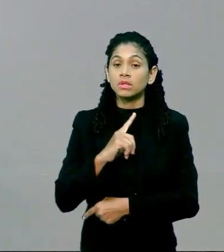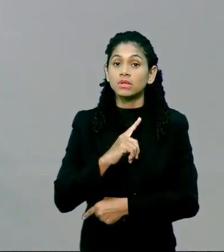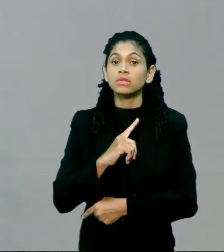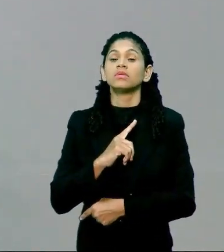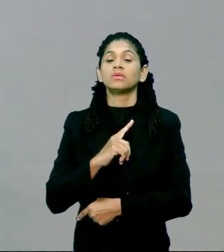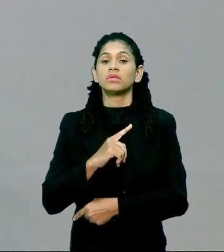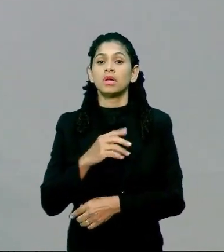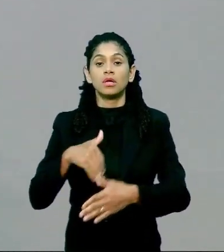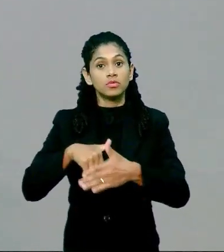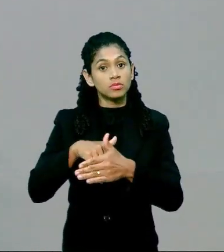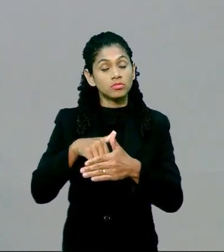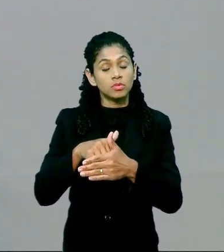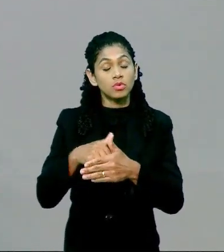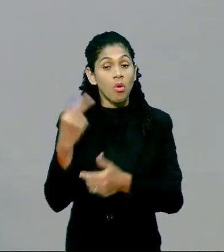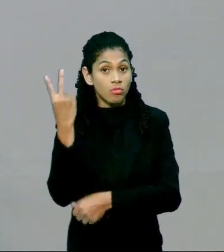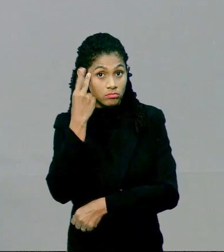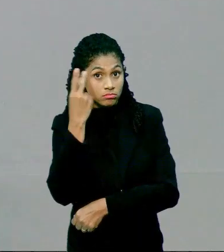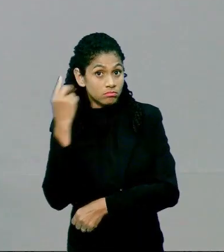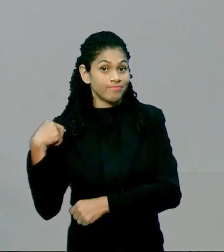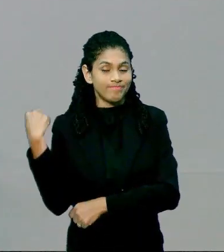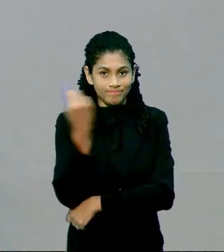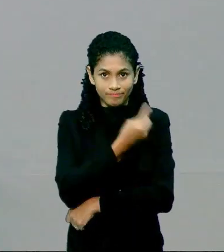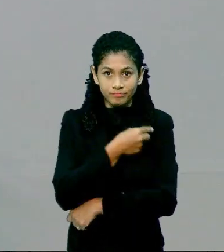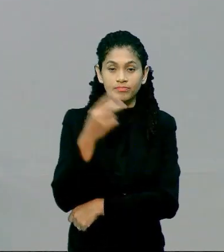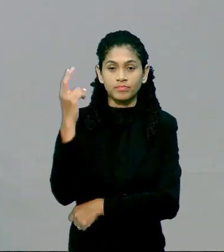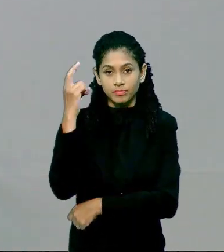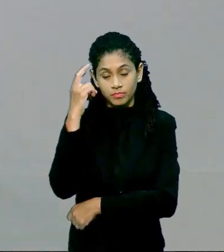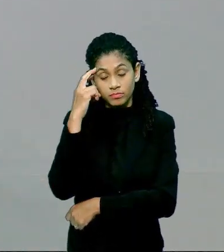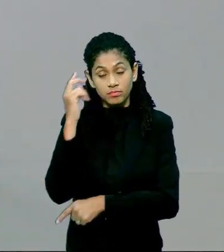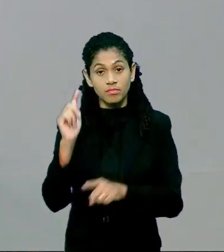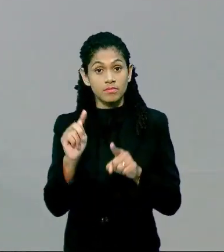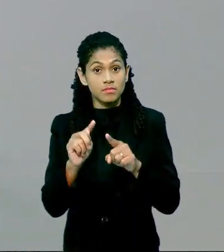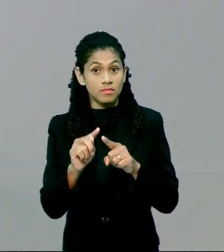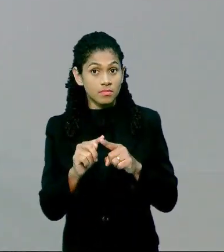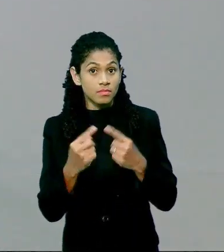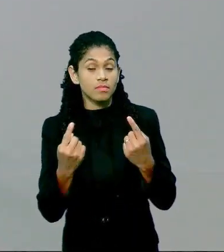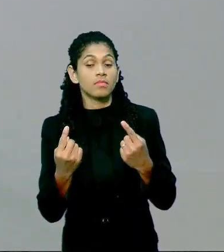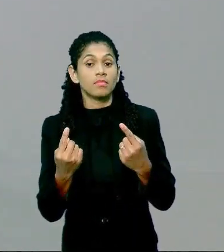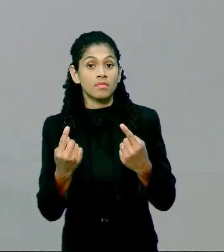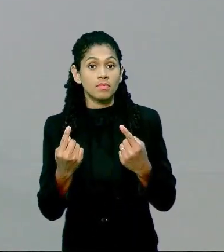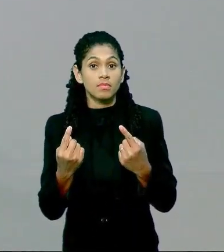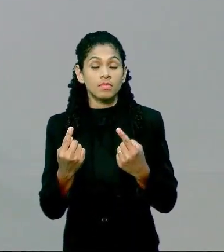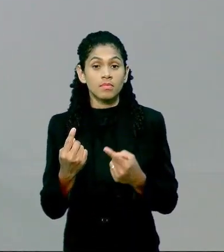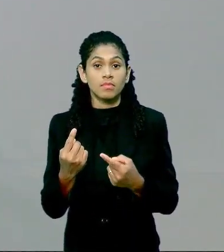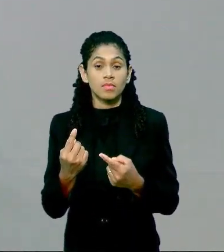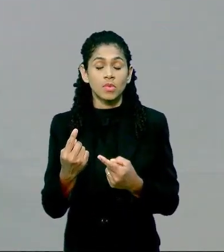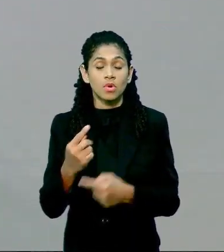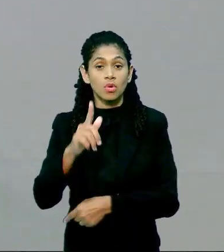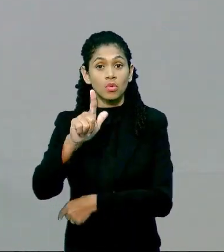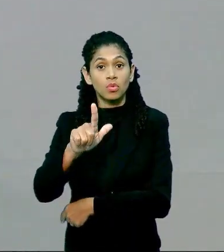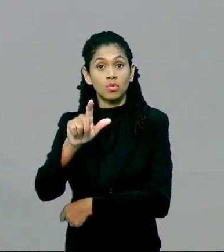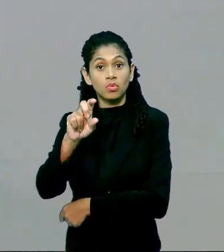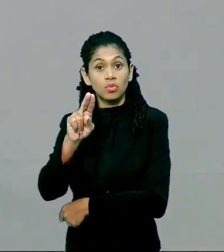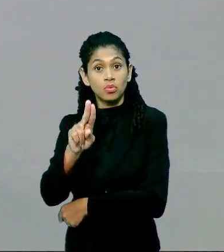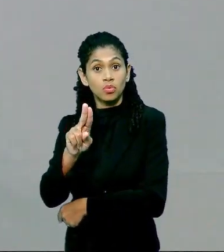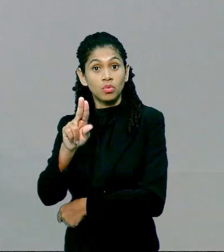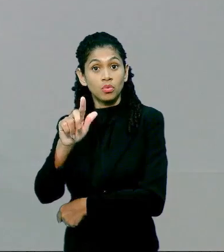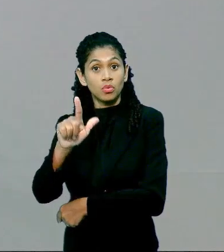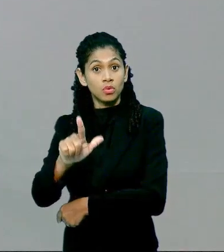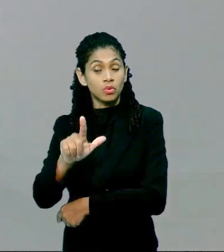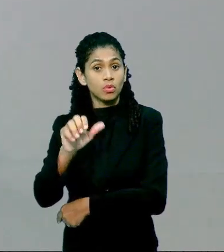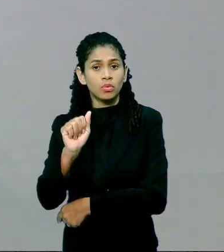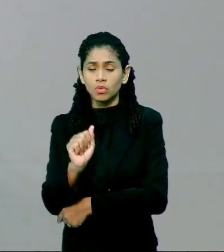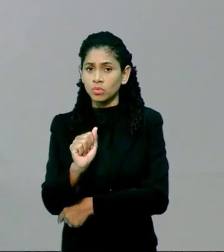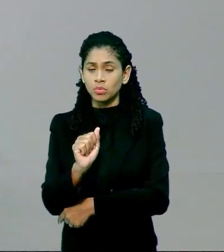nossa cultura, apesar de ser uma série de cultura oriental. Entretanto, o jogo da Lula, você não conhece o jogo da